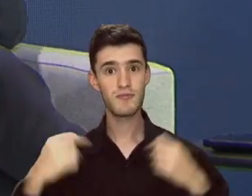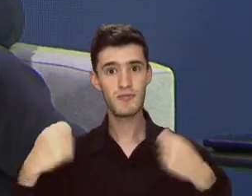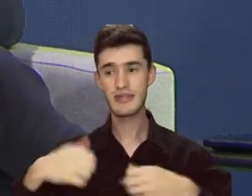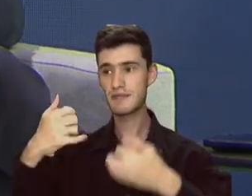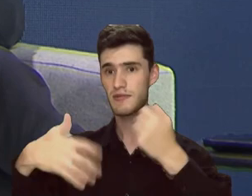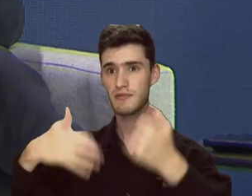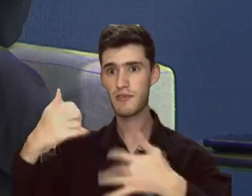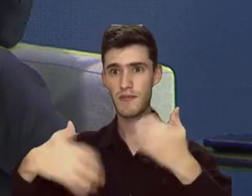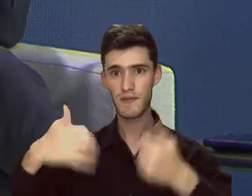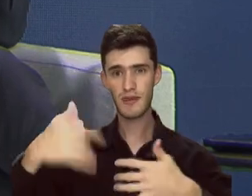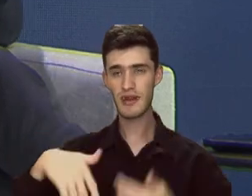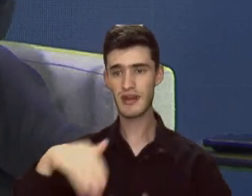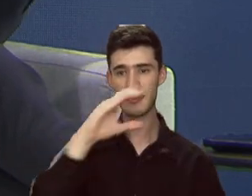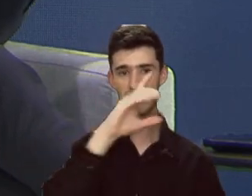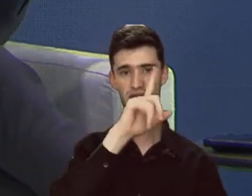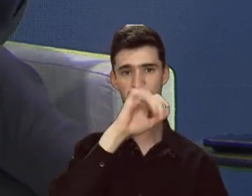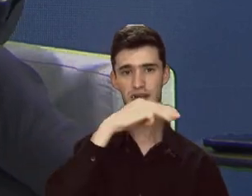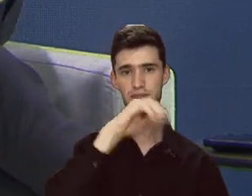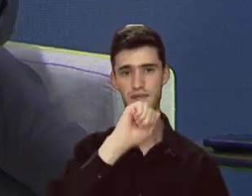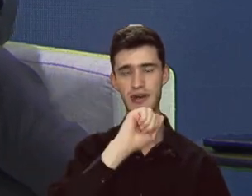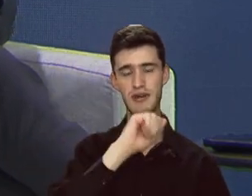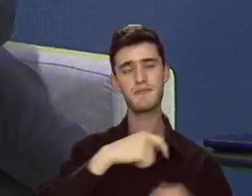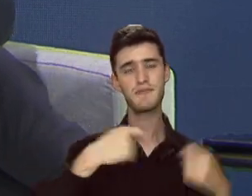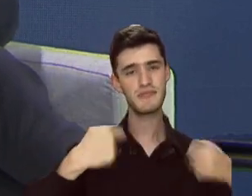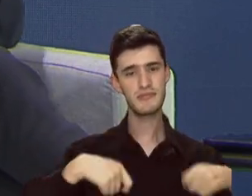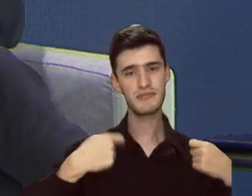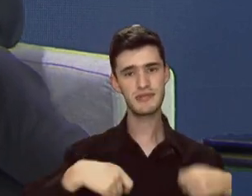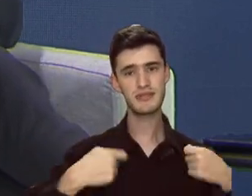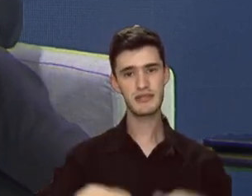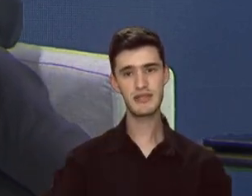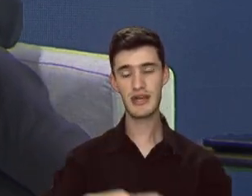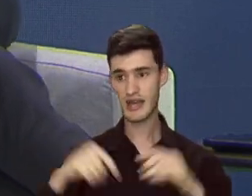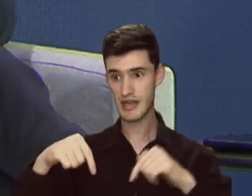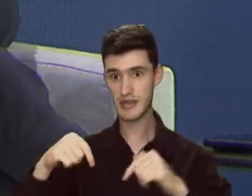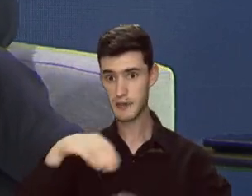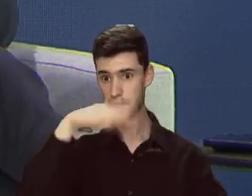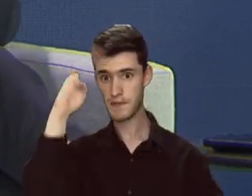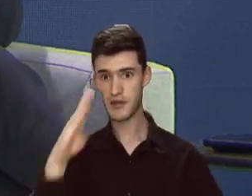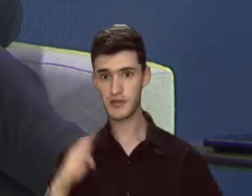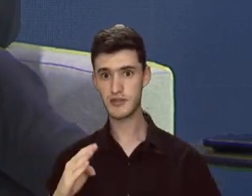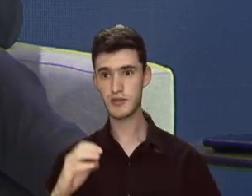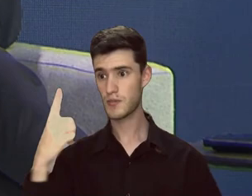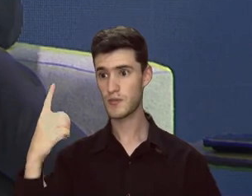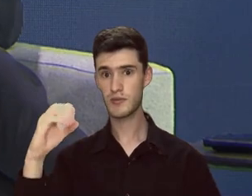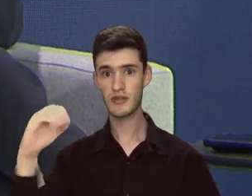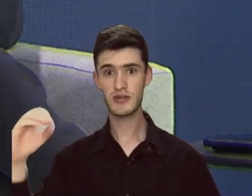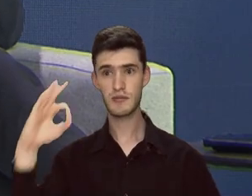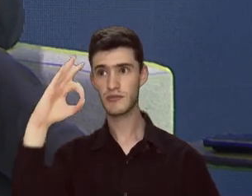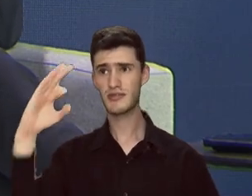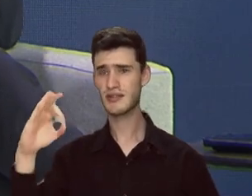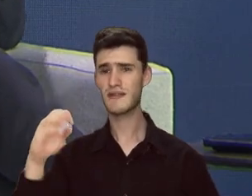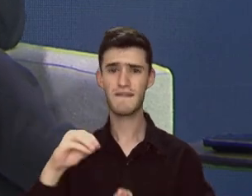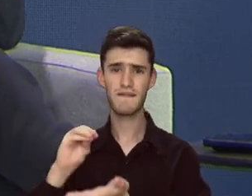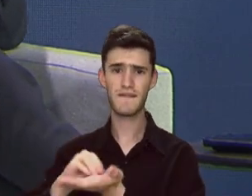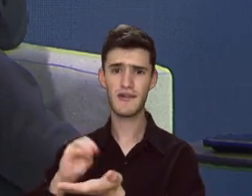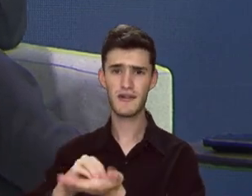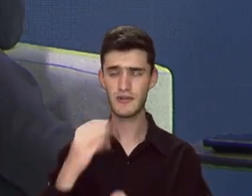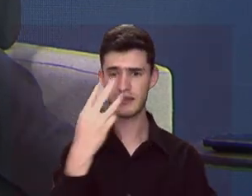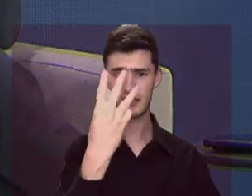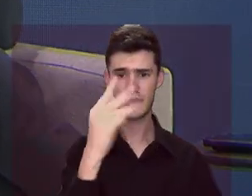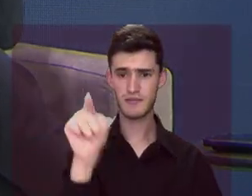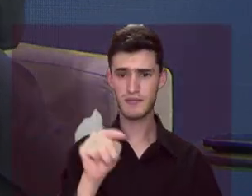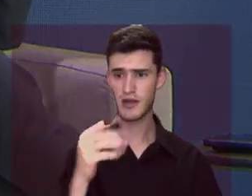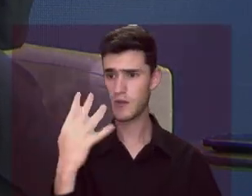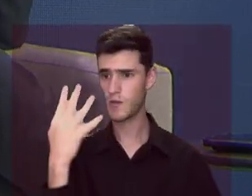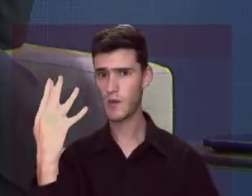100% por falta de opção se for o caso atrelado a isso três quartos da missão de carbono do Brasil vende agricultura